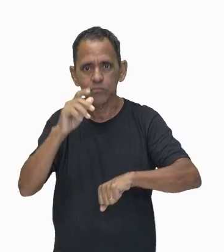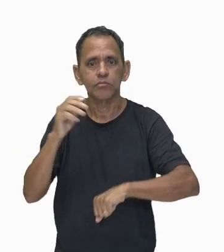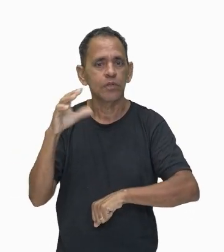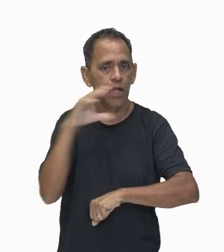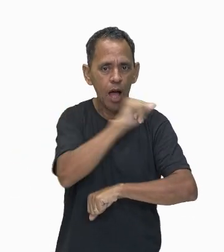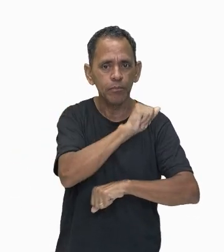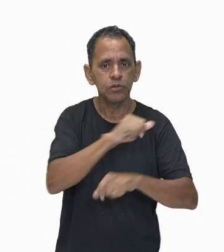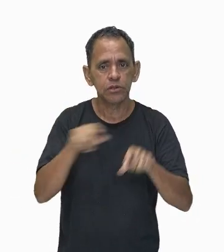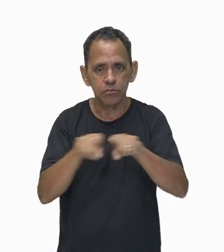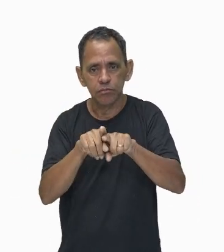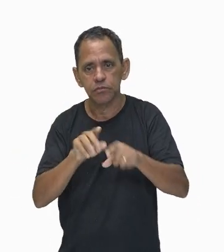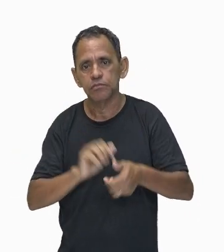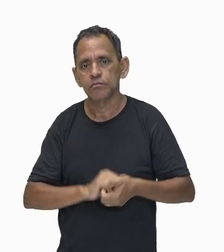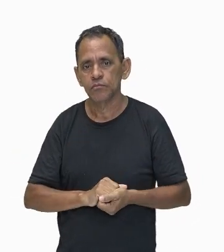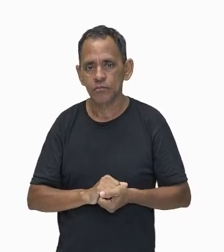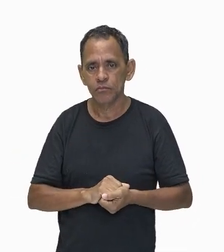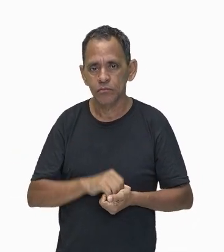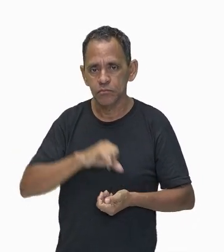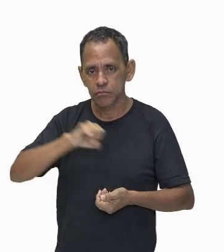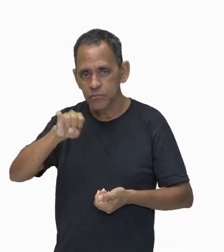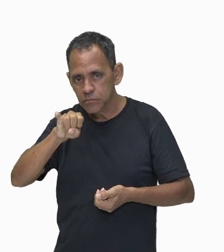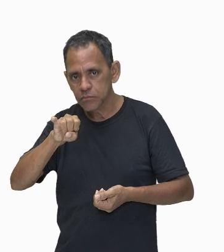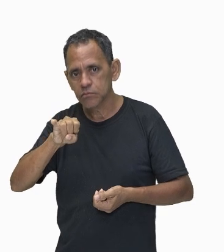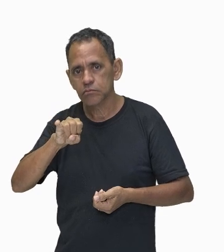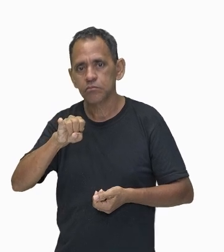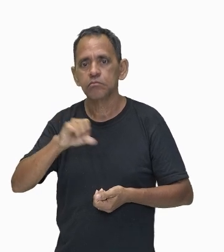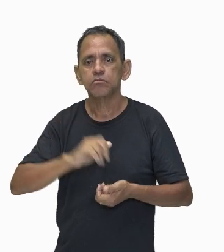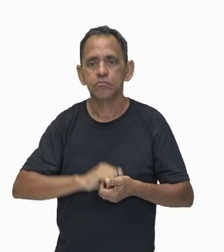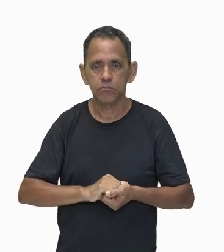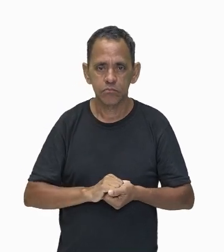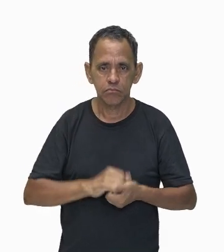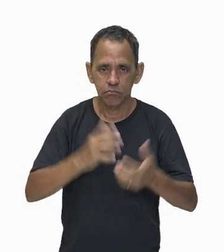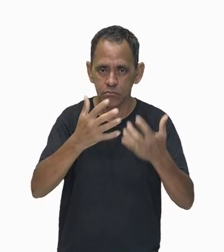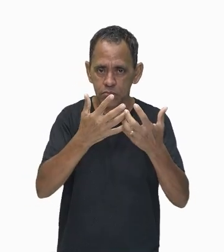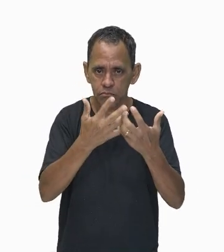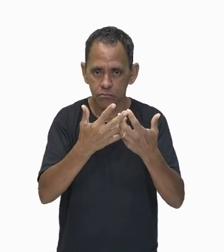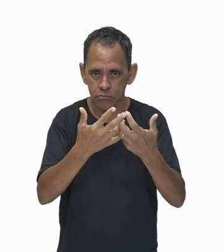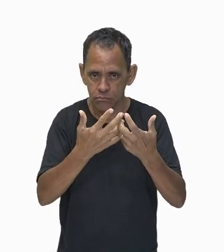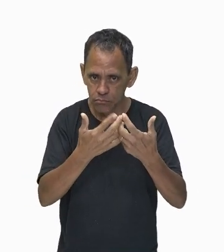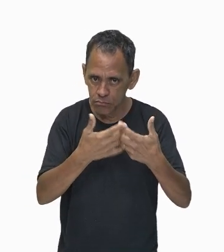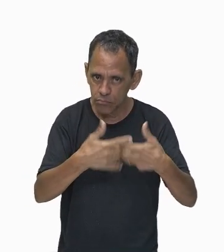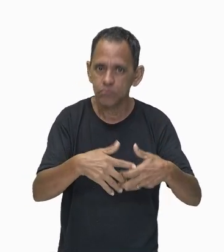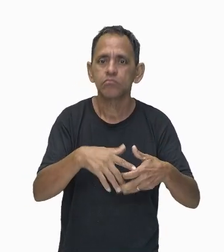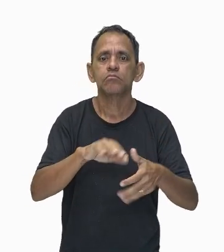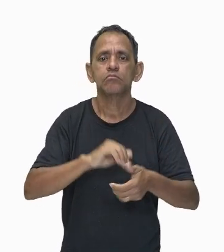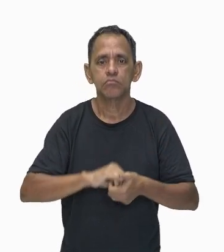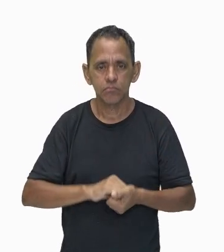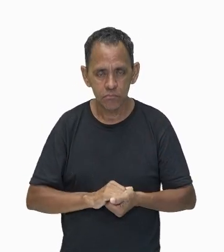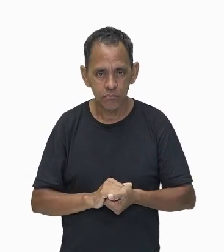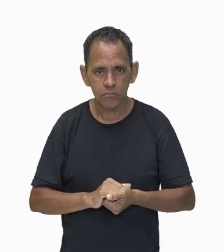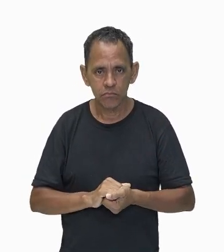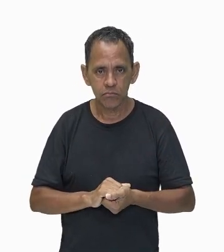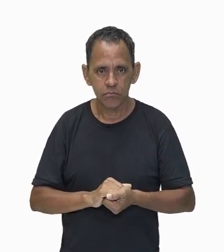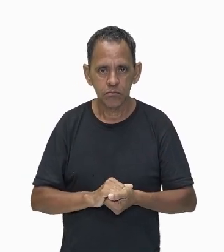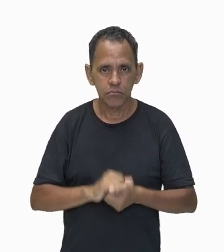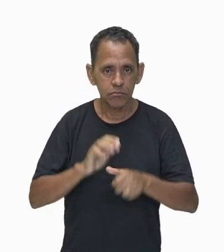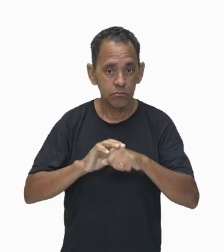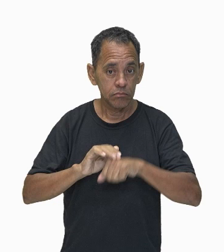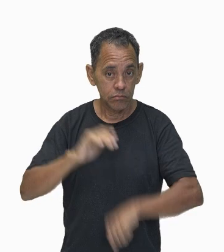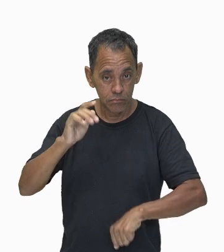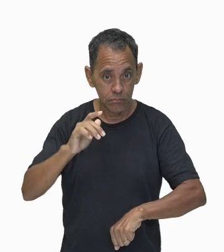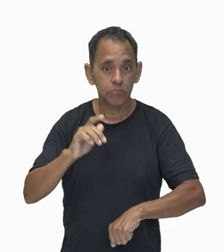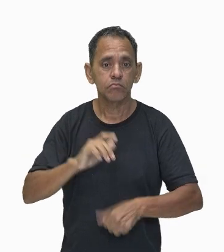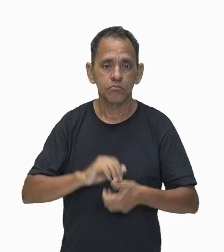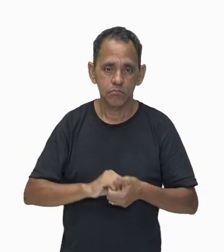feito, maior é a potência. Uma máquina será tanto mais eficiente quanto menor o tempo de realização do trabalho da